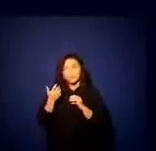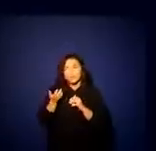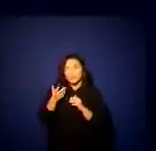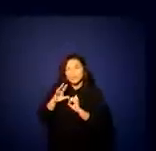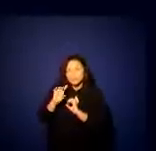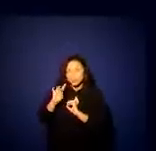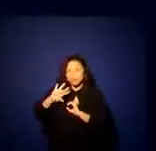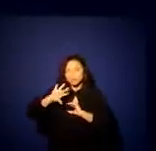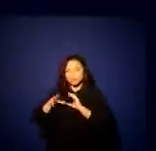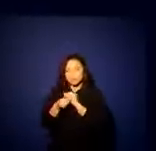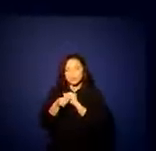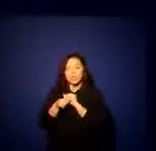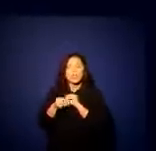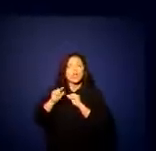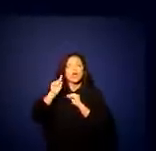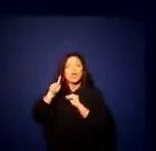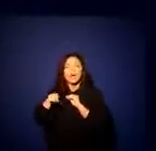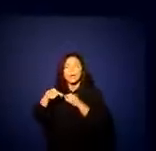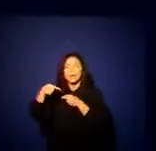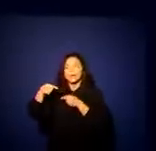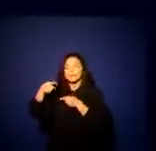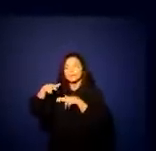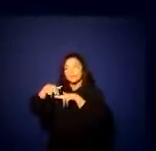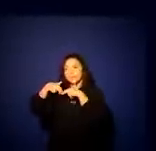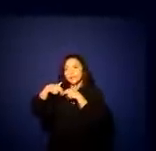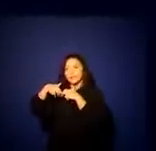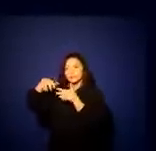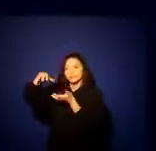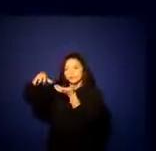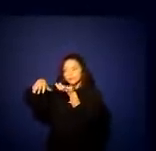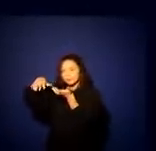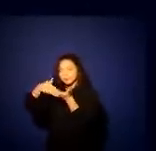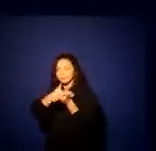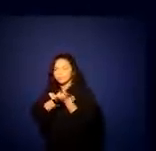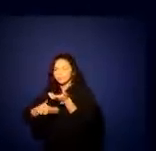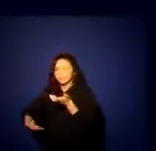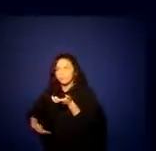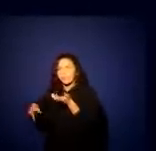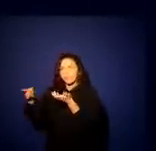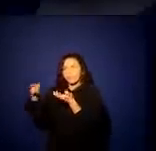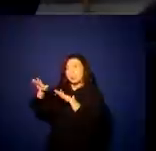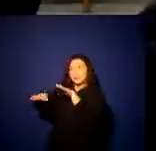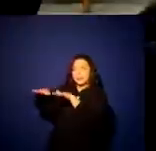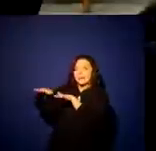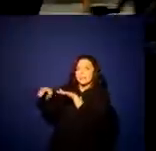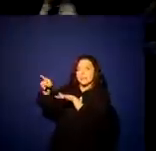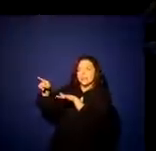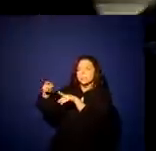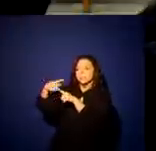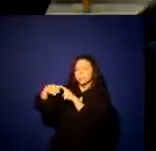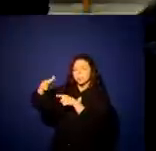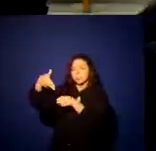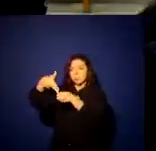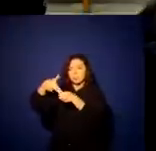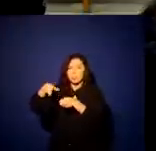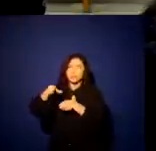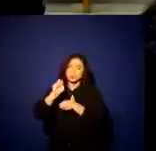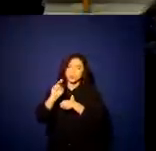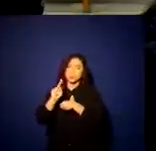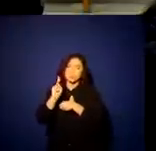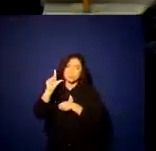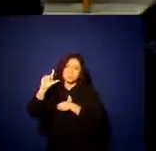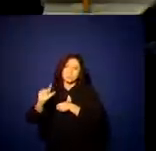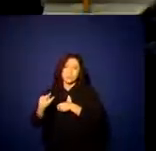assim de fato a gente está dependente aí da nova política de alocação de capital da empresa né de fato A empresa ela é barata a gente também tem